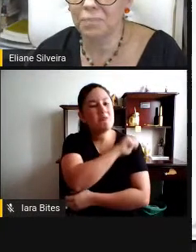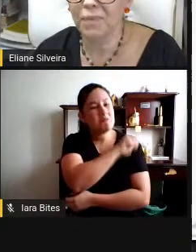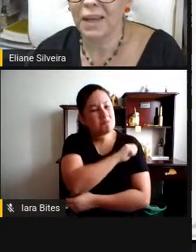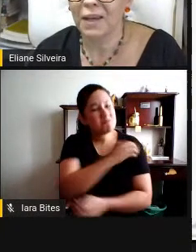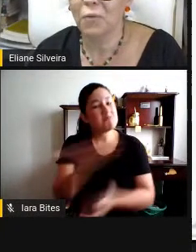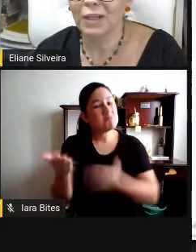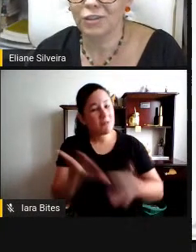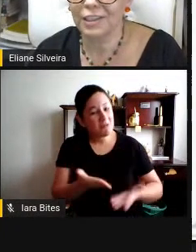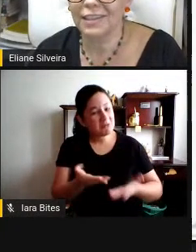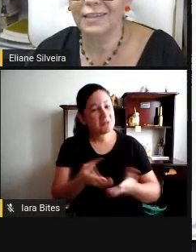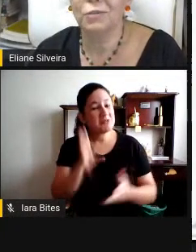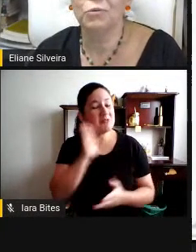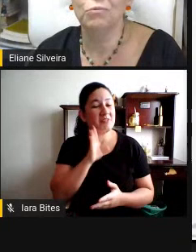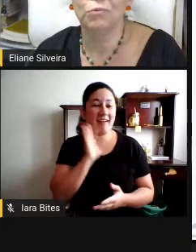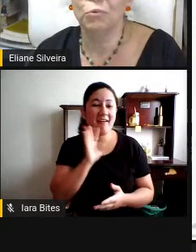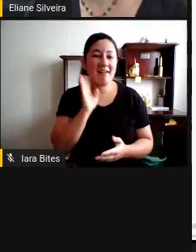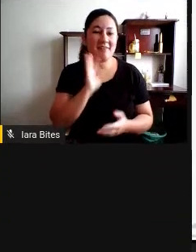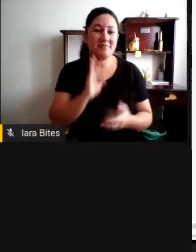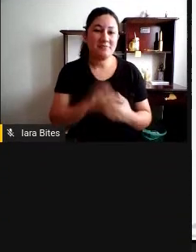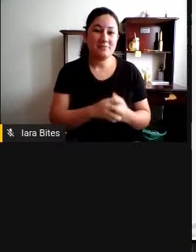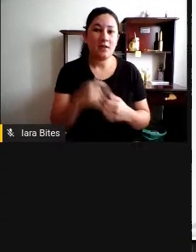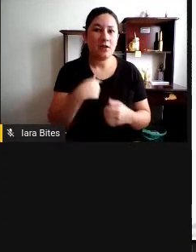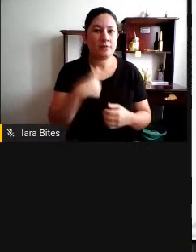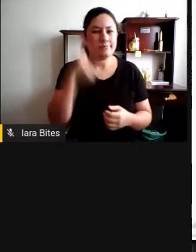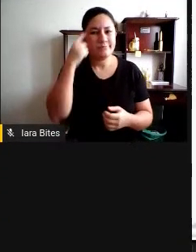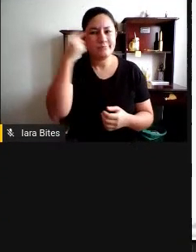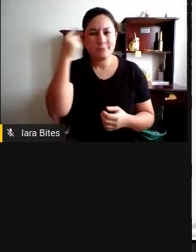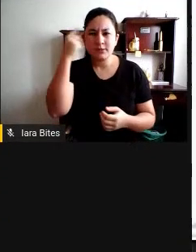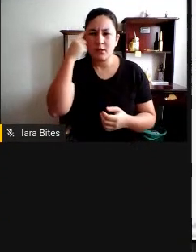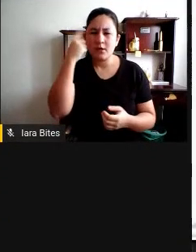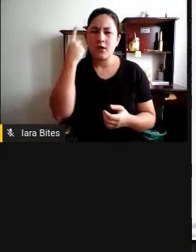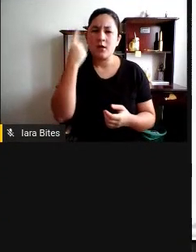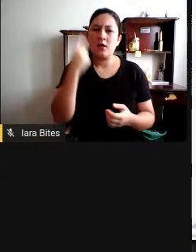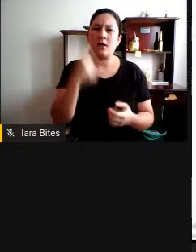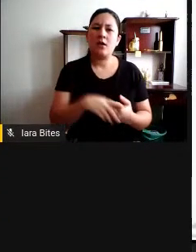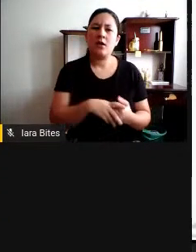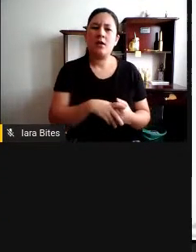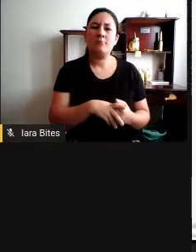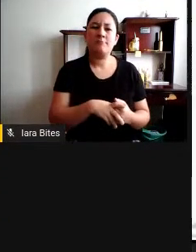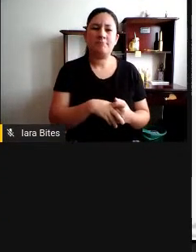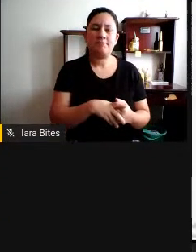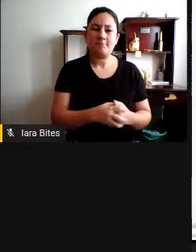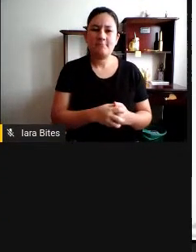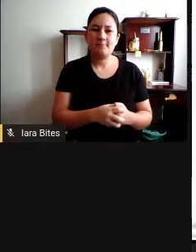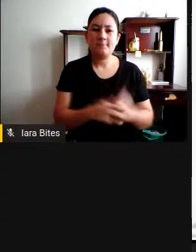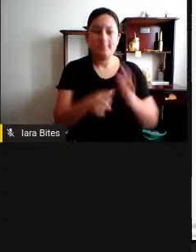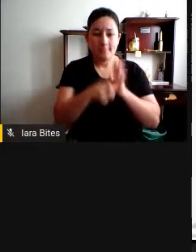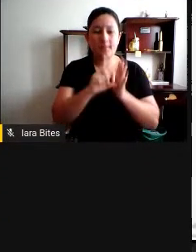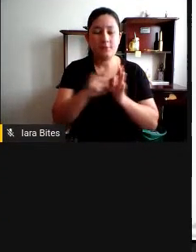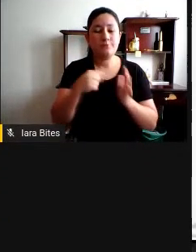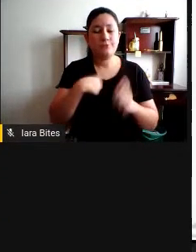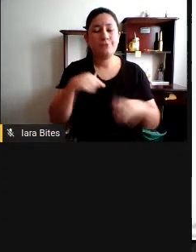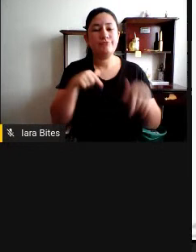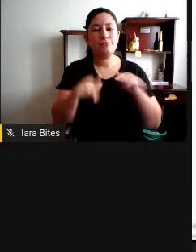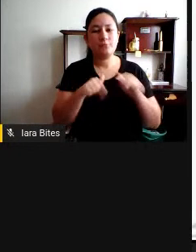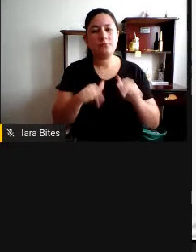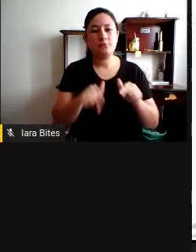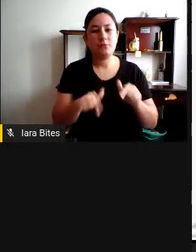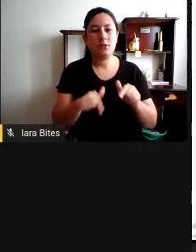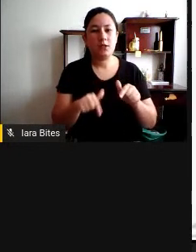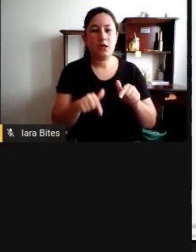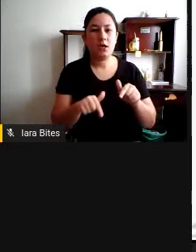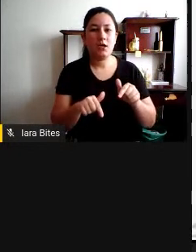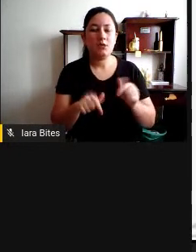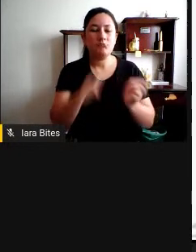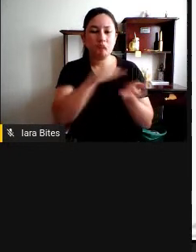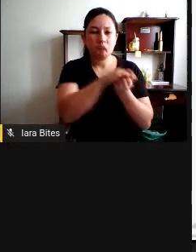achei que o último trabalho que eu tinha feito e publicado